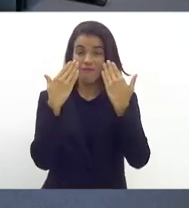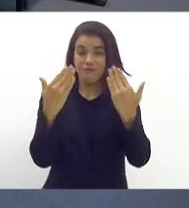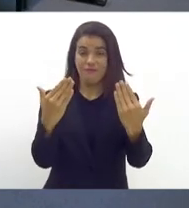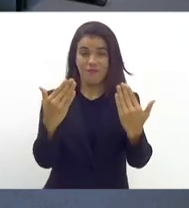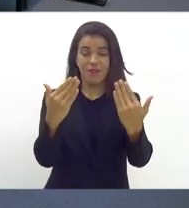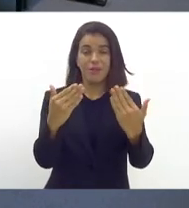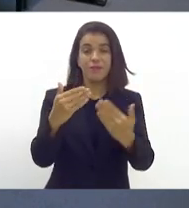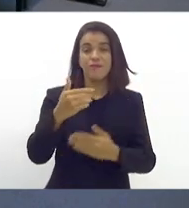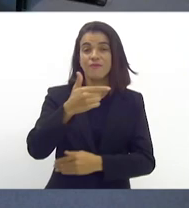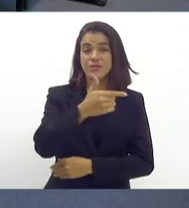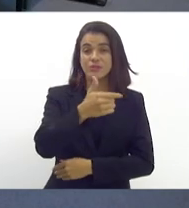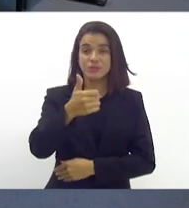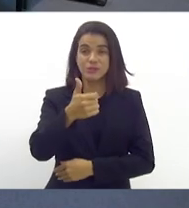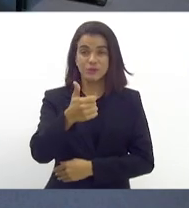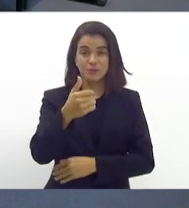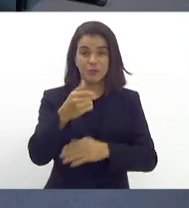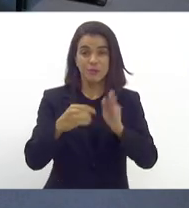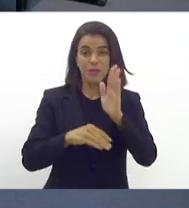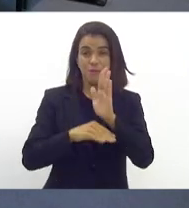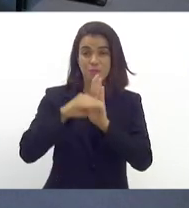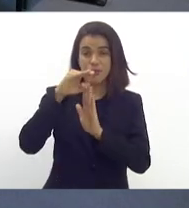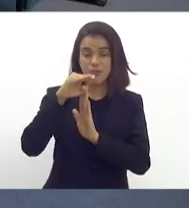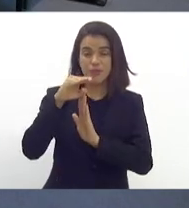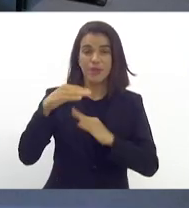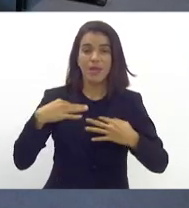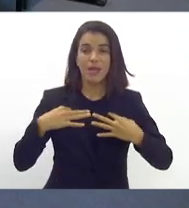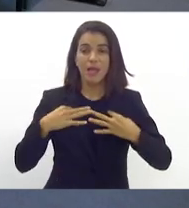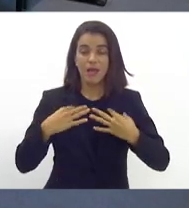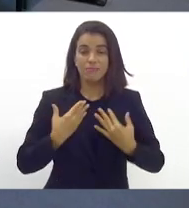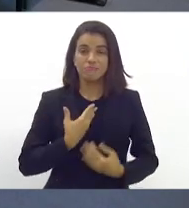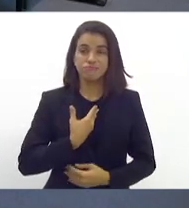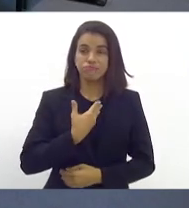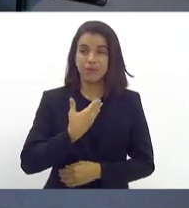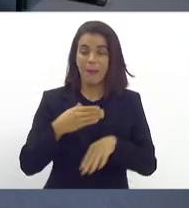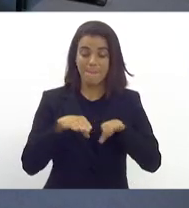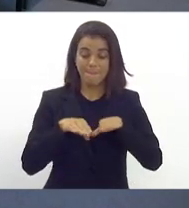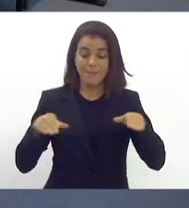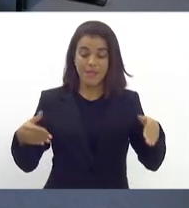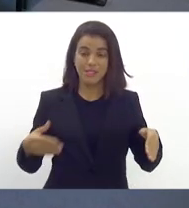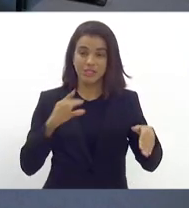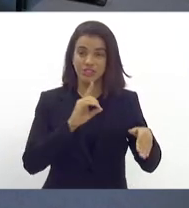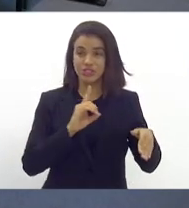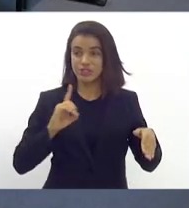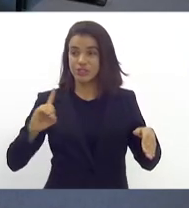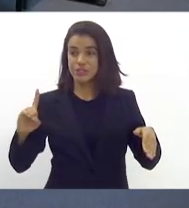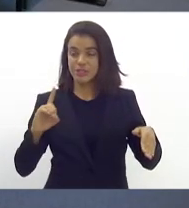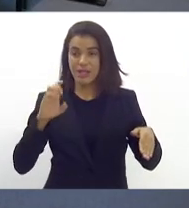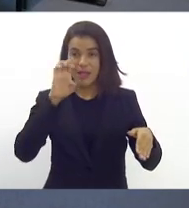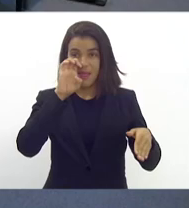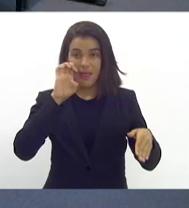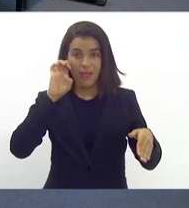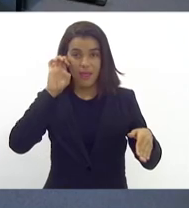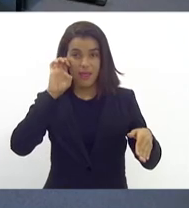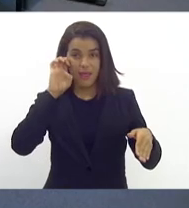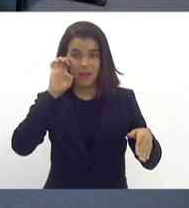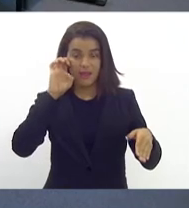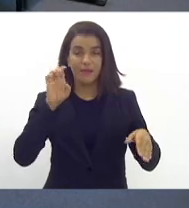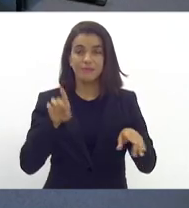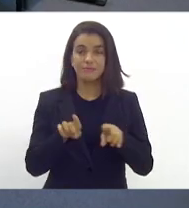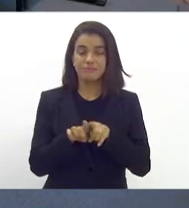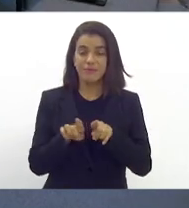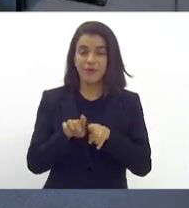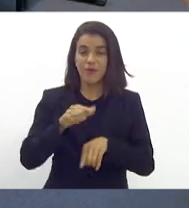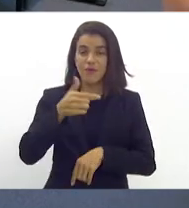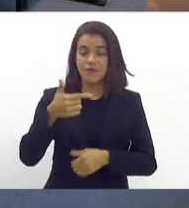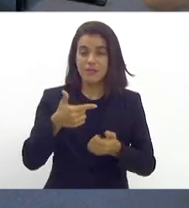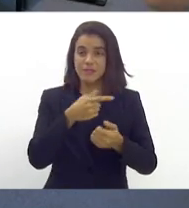21º andar uma mesa ao meu lado direito tá deputada Élica taquim me lado esquerdo nosso vice-presidente